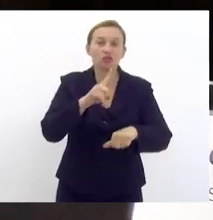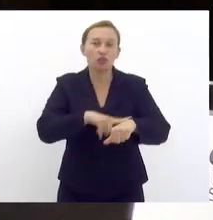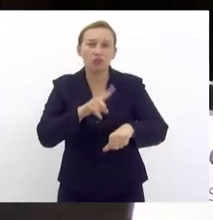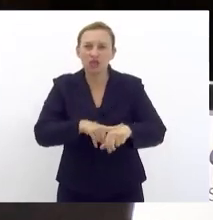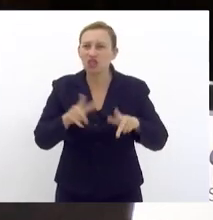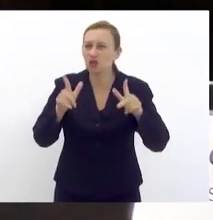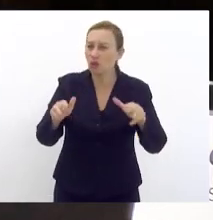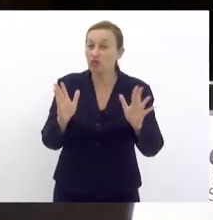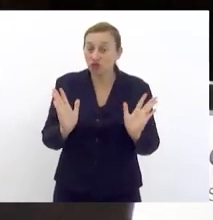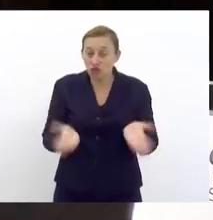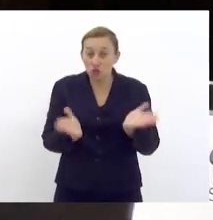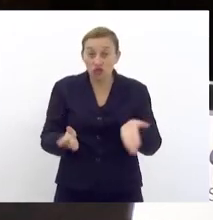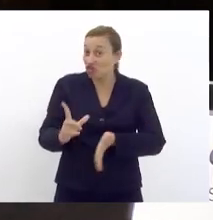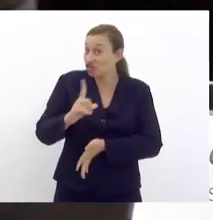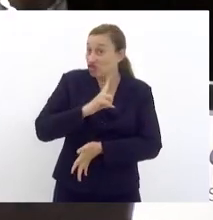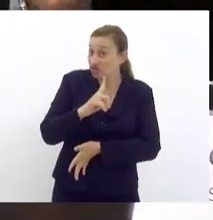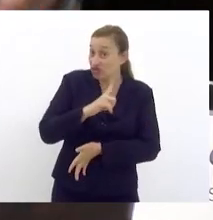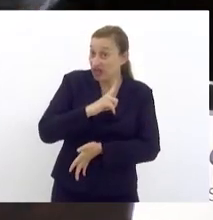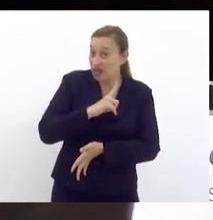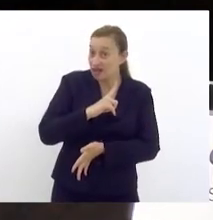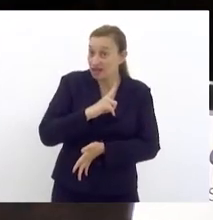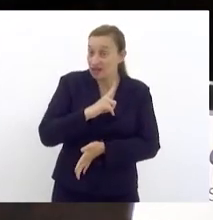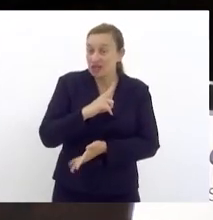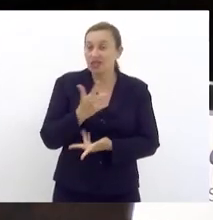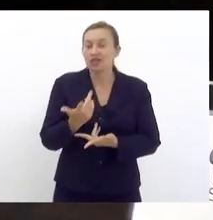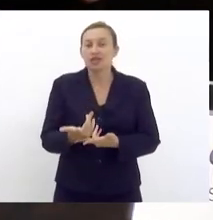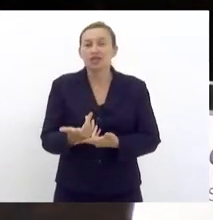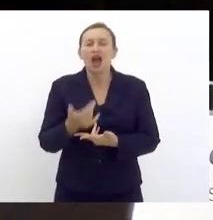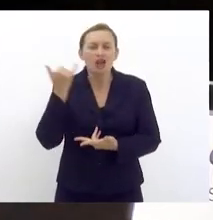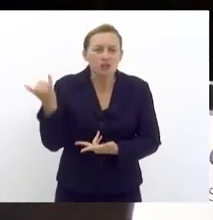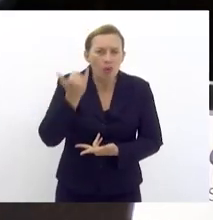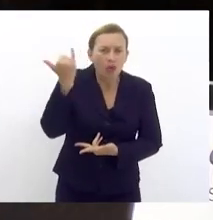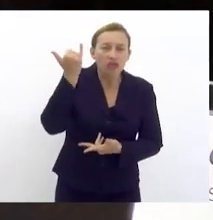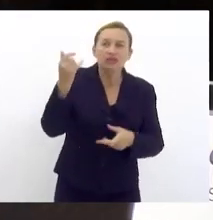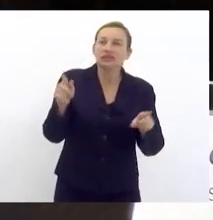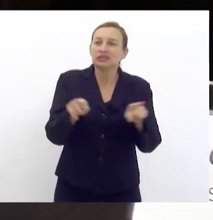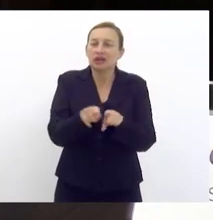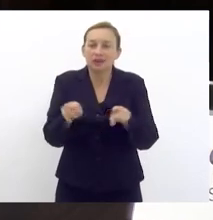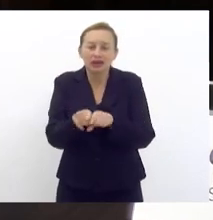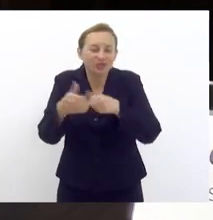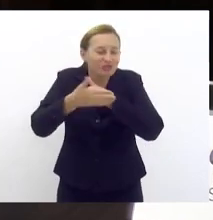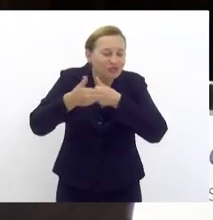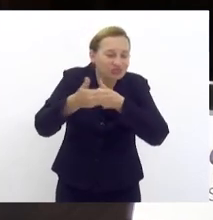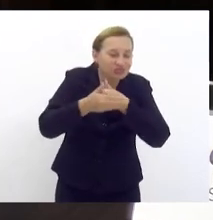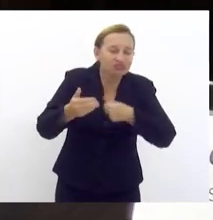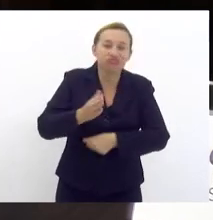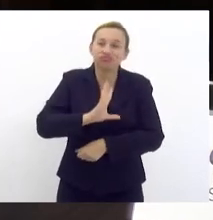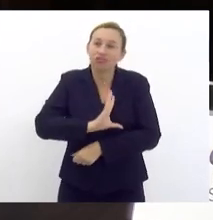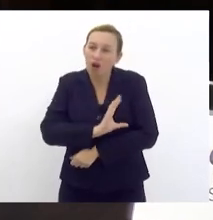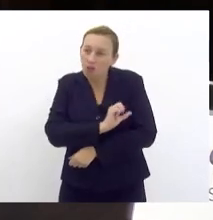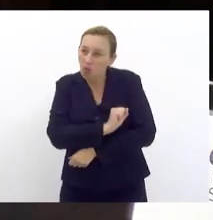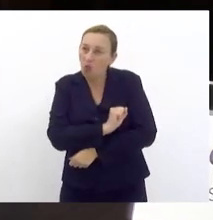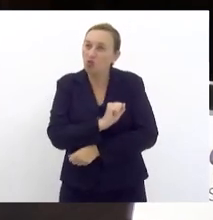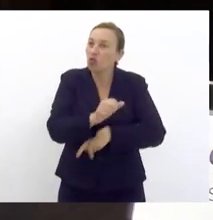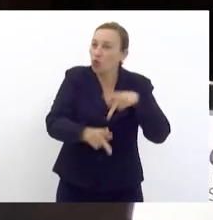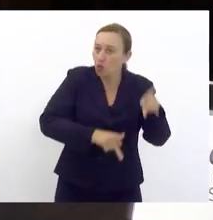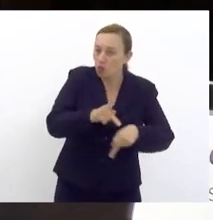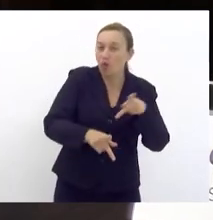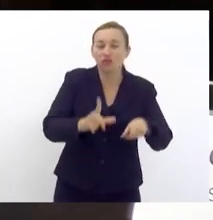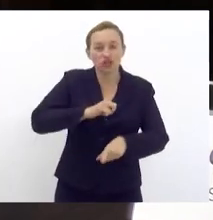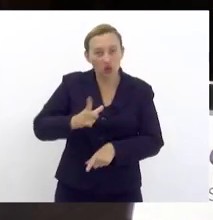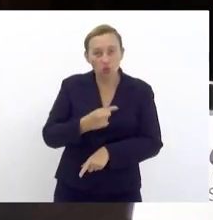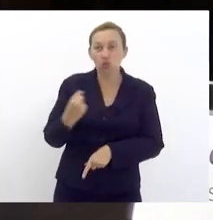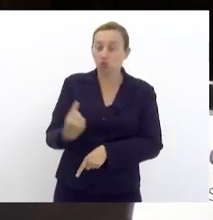assim, que a gente tem, paralelamente também à importância do carinho e do amor que a população tem com a